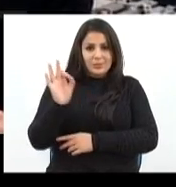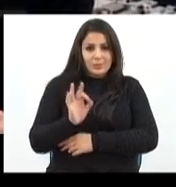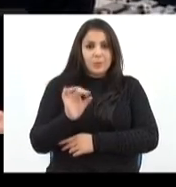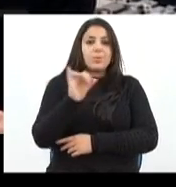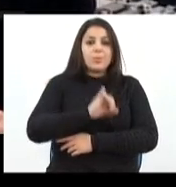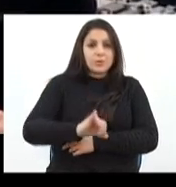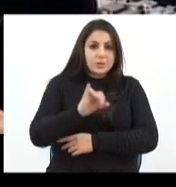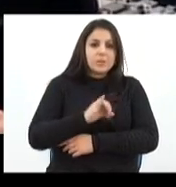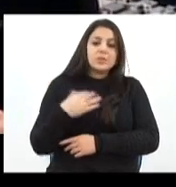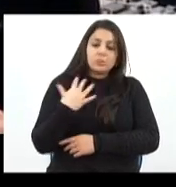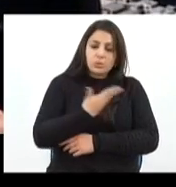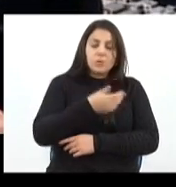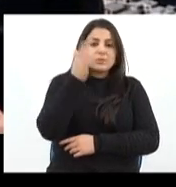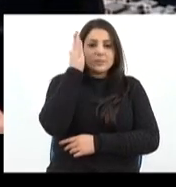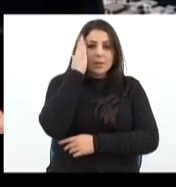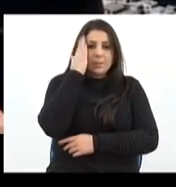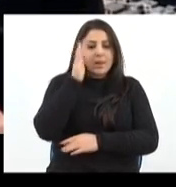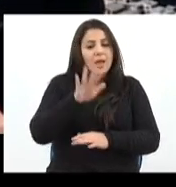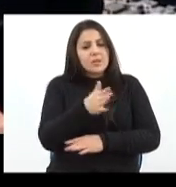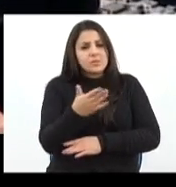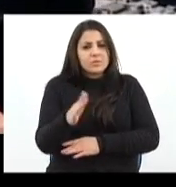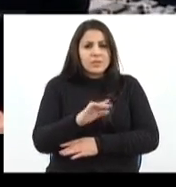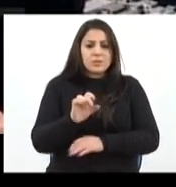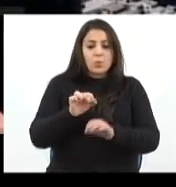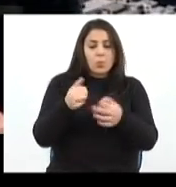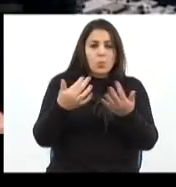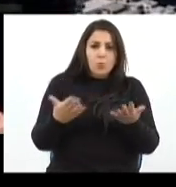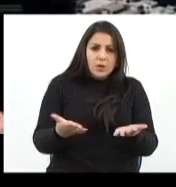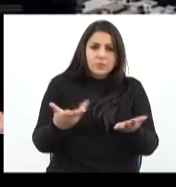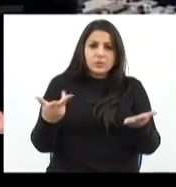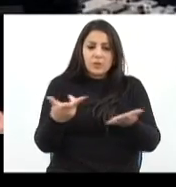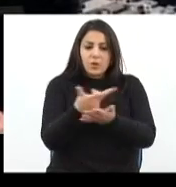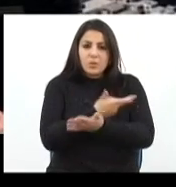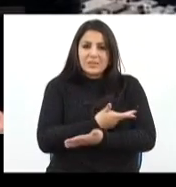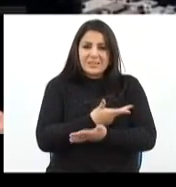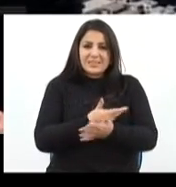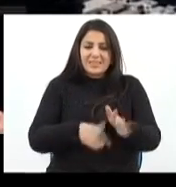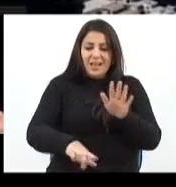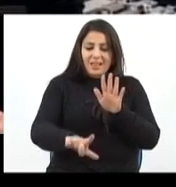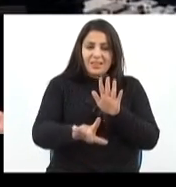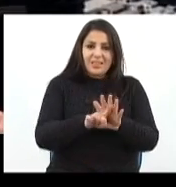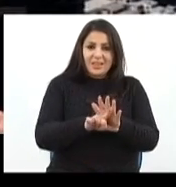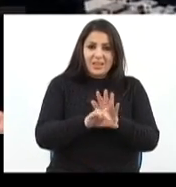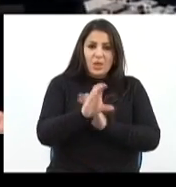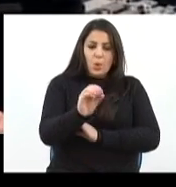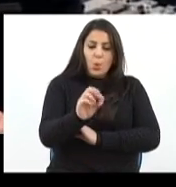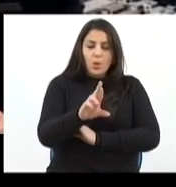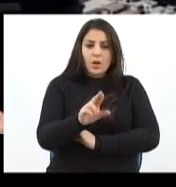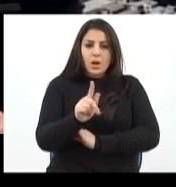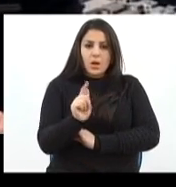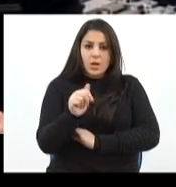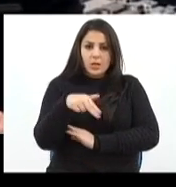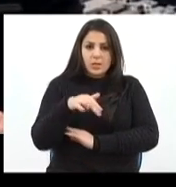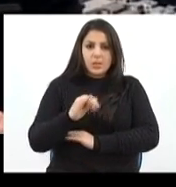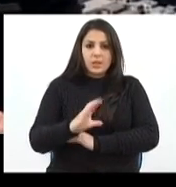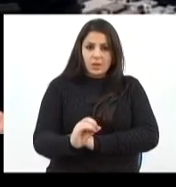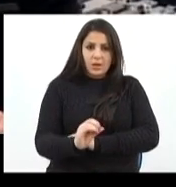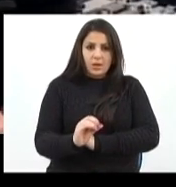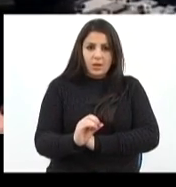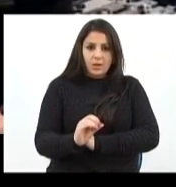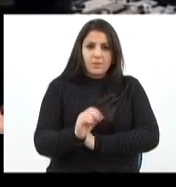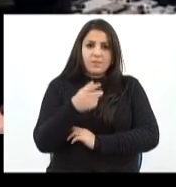presente. Então, às vezes, quando não se atinge o índice da lei orgânica, se apela e se justifica